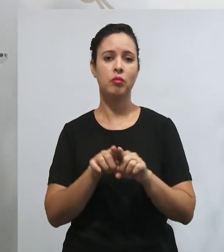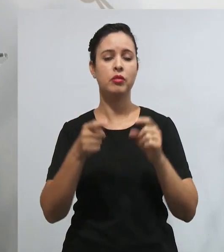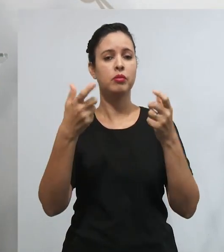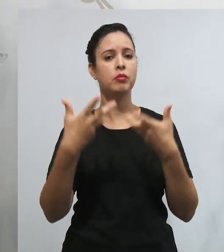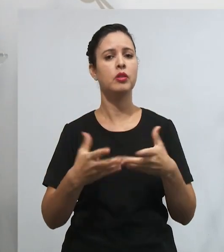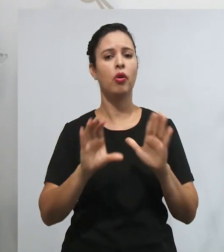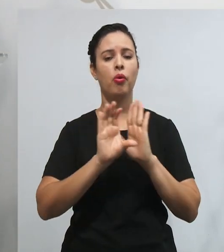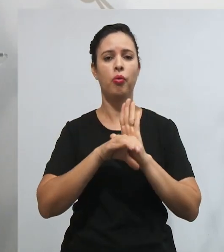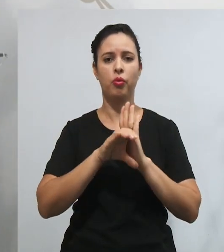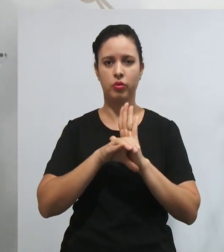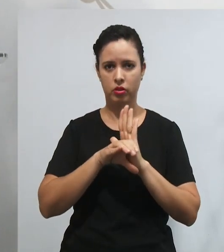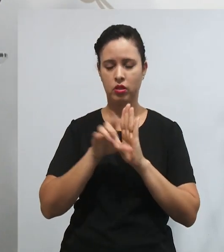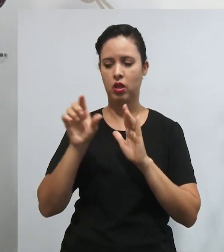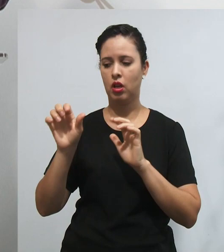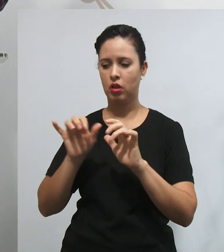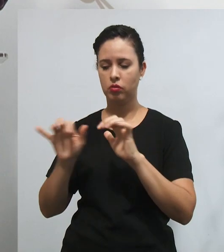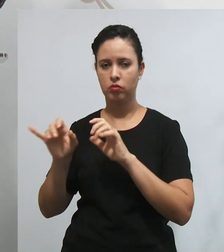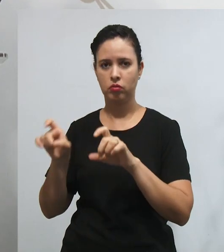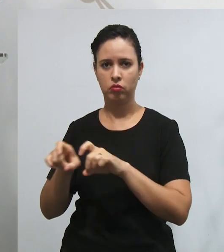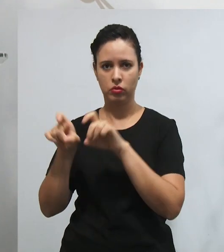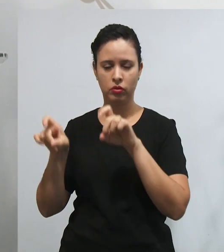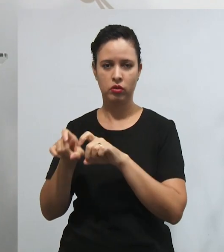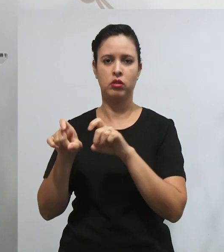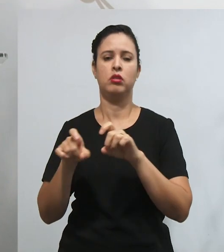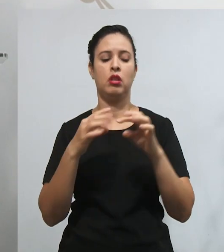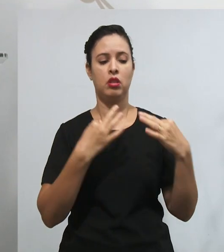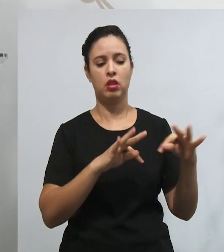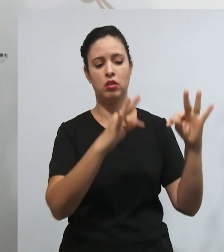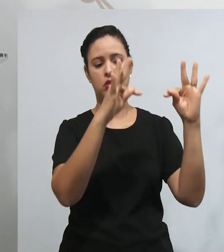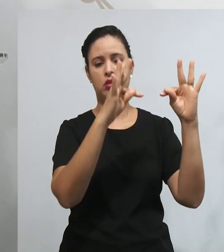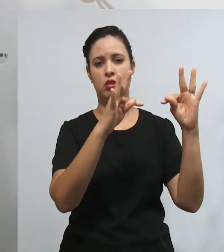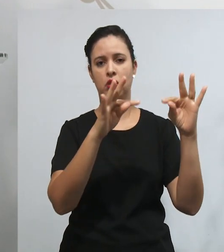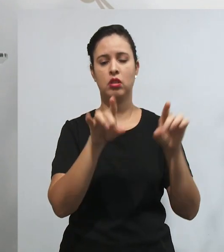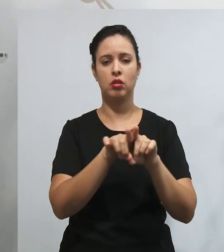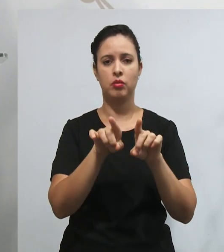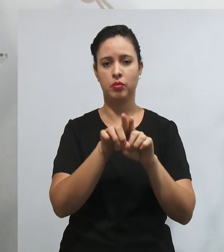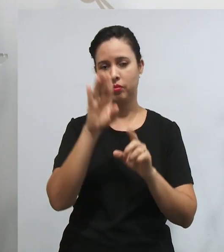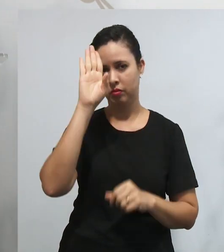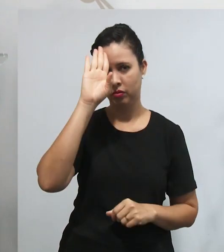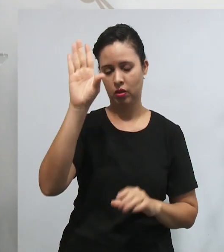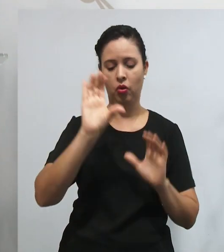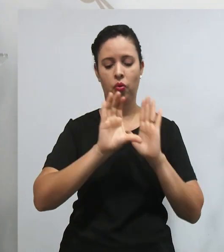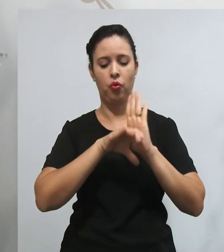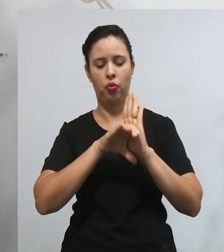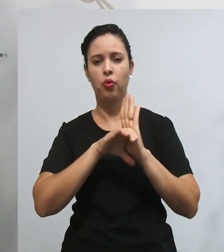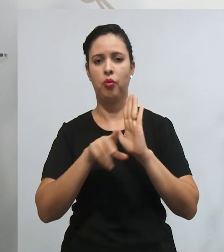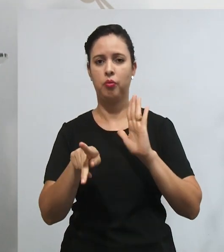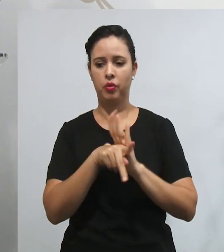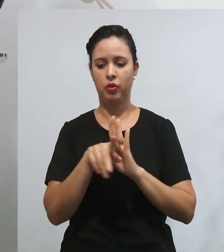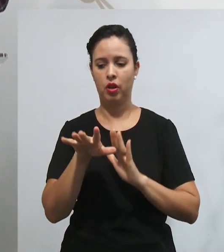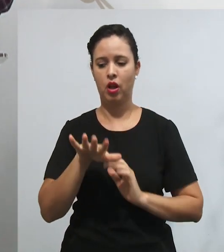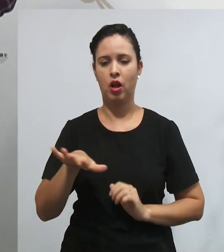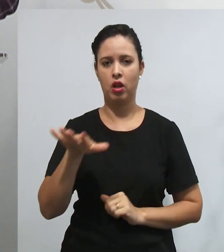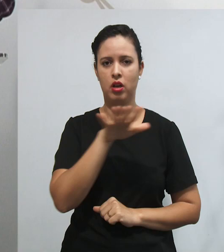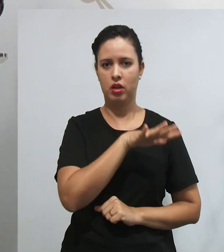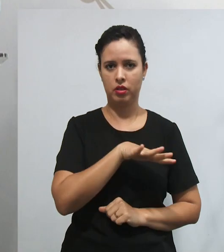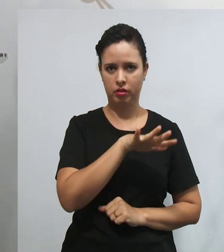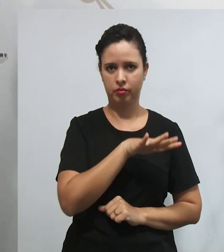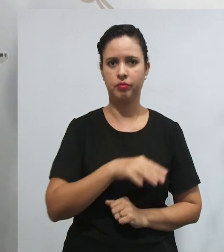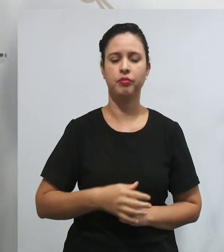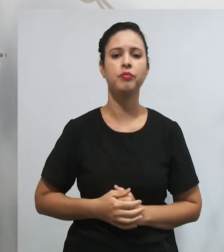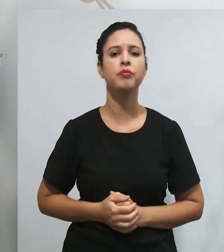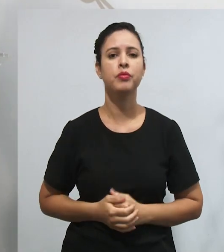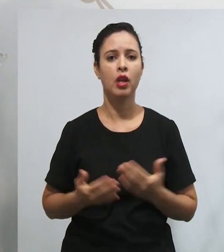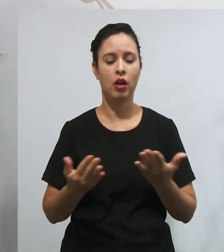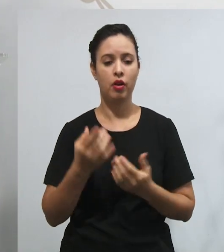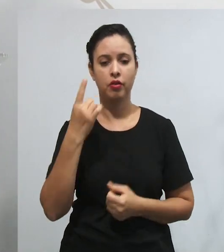né, tanto da informática, tecnologia e os principais conceitos que norteiam, né, essas duas áreas de atuação. Beleza? Vamos então